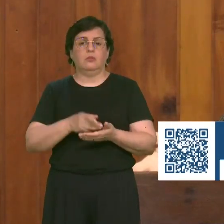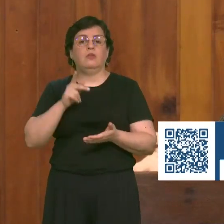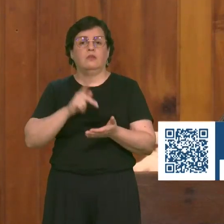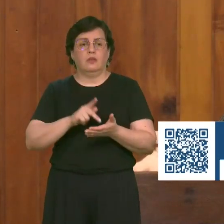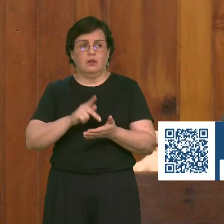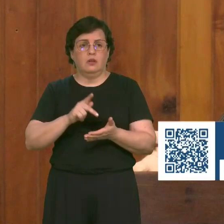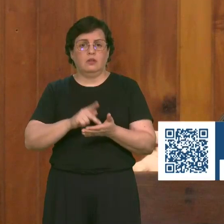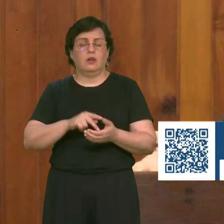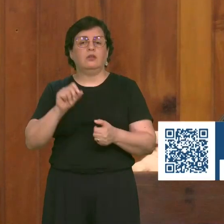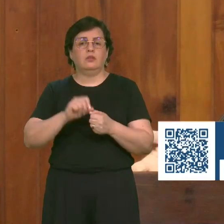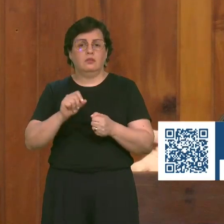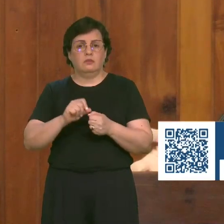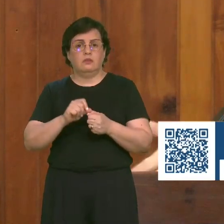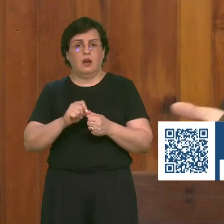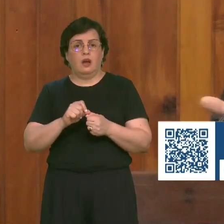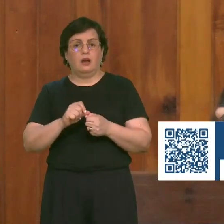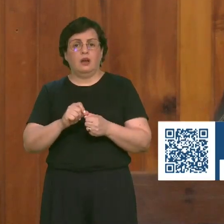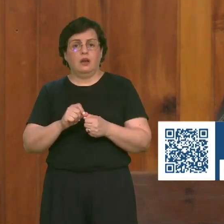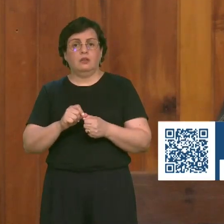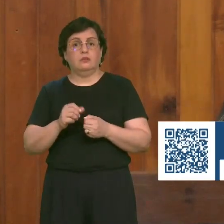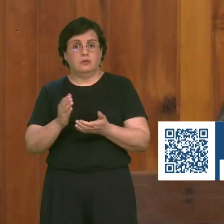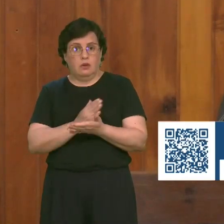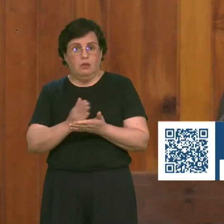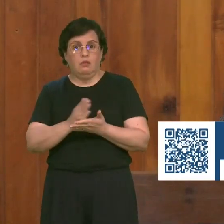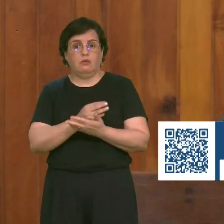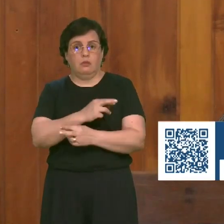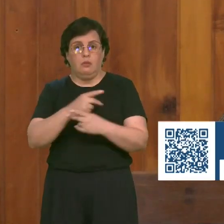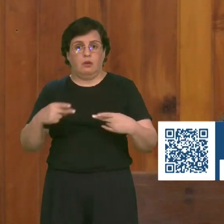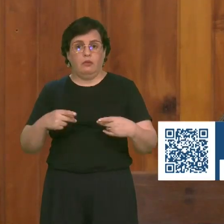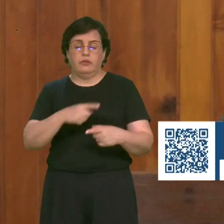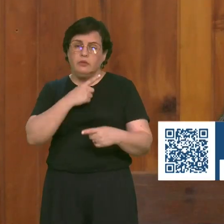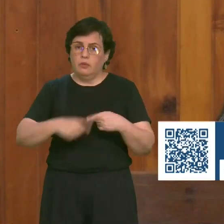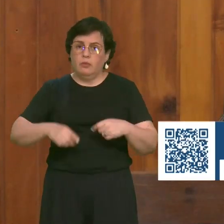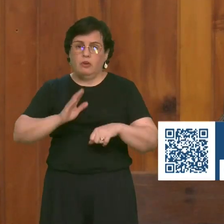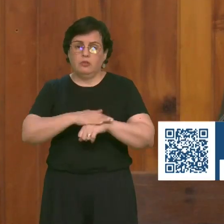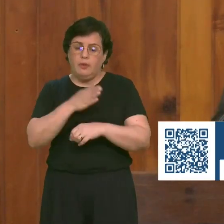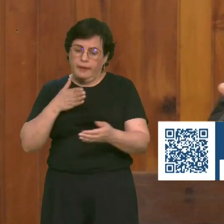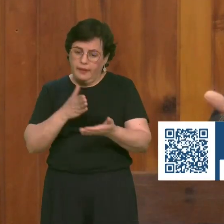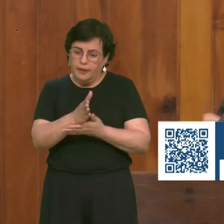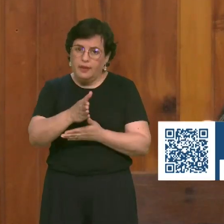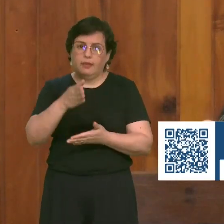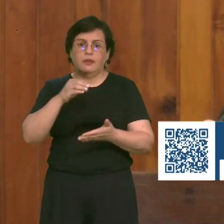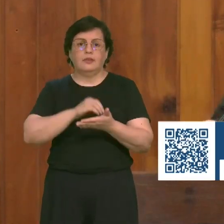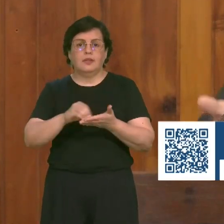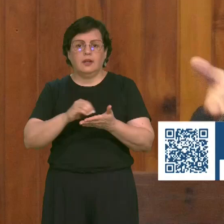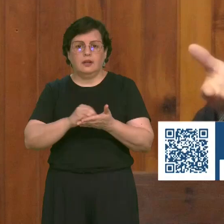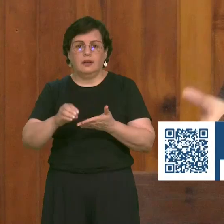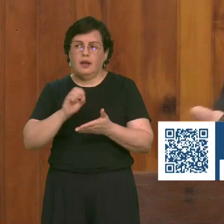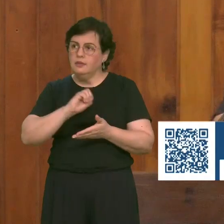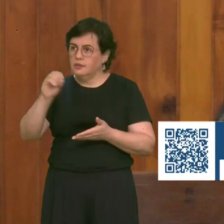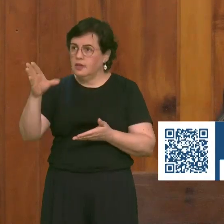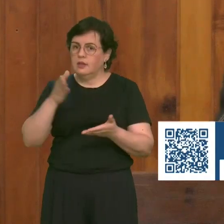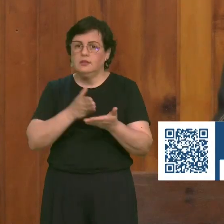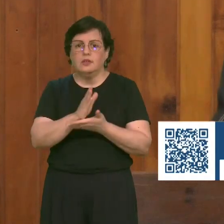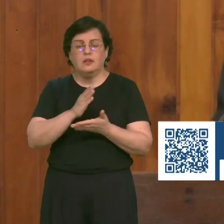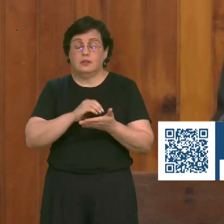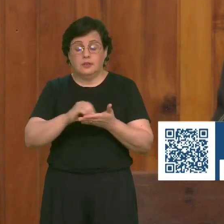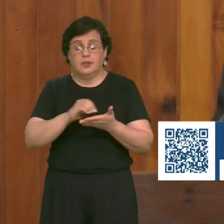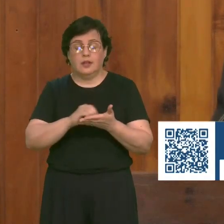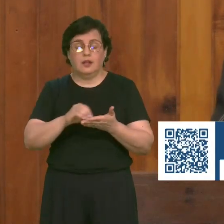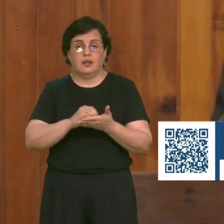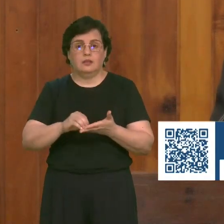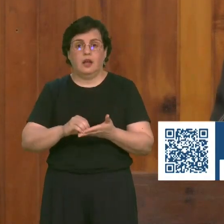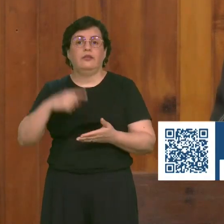de fato tome alguma Providência não dá mais sai secreta secretário sai secretário e a situação